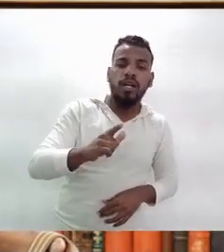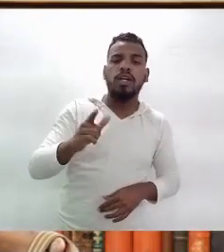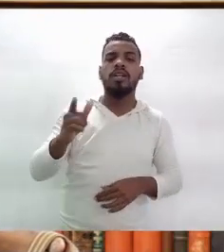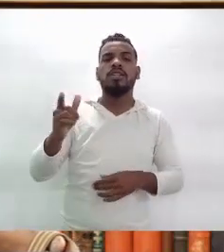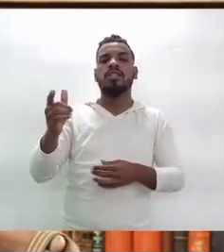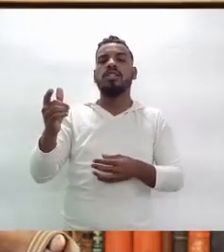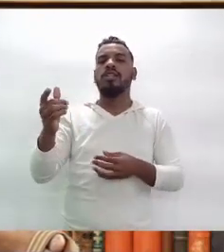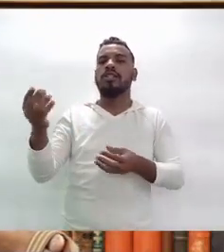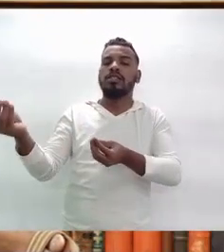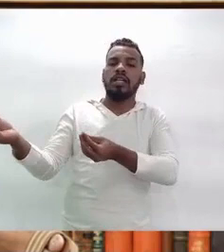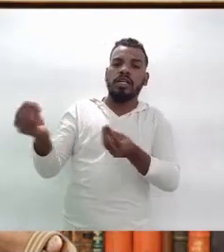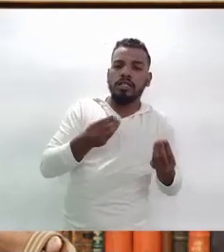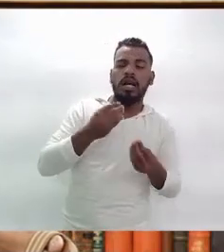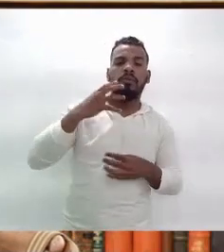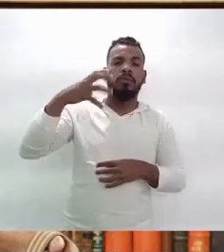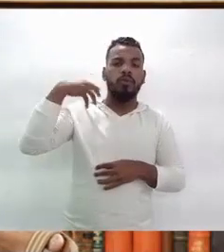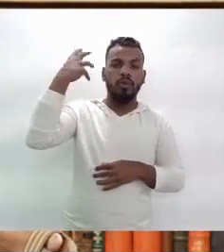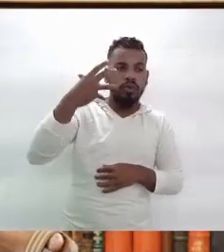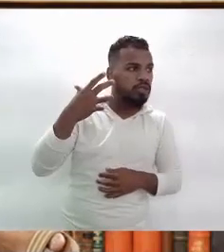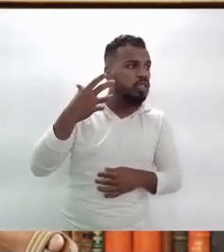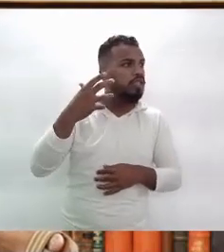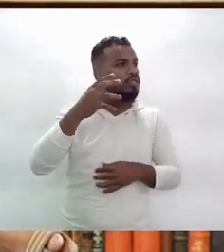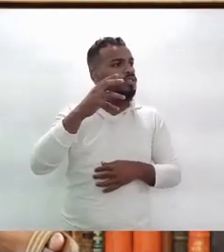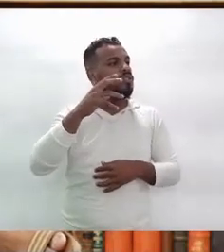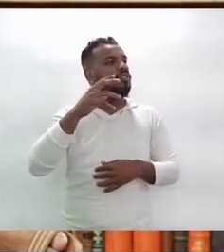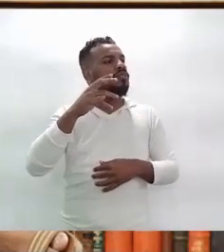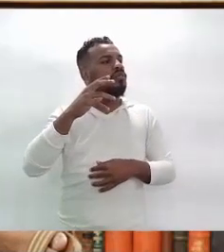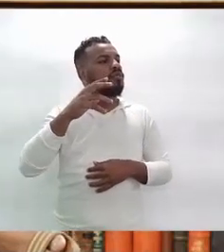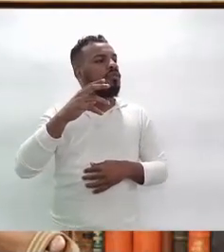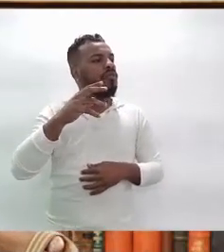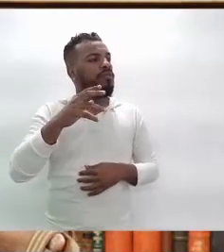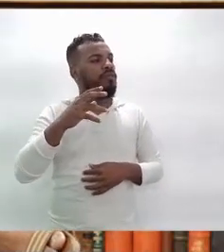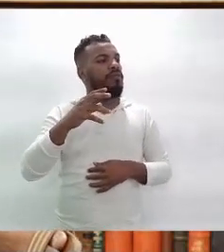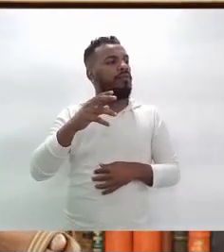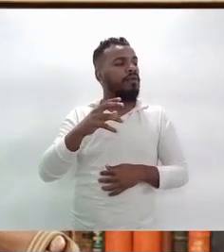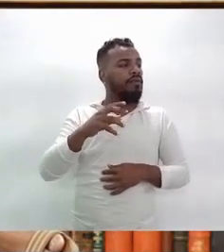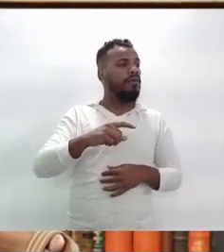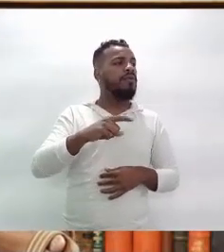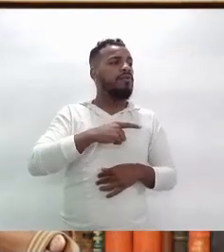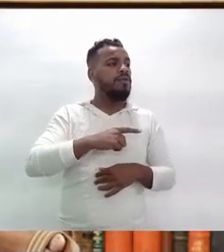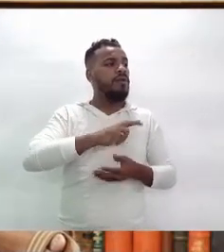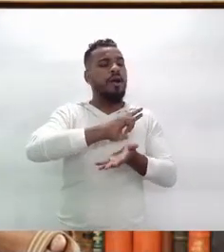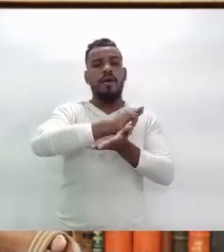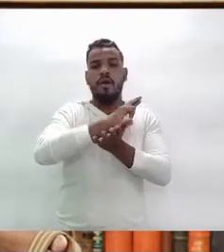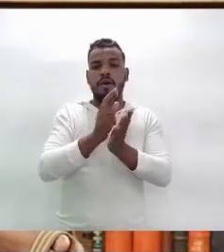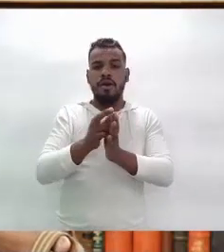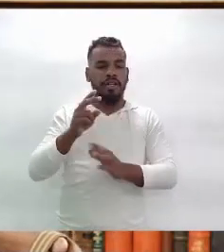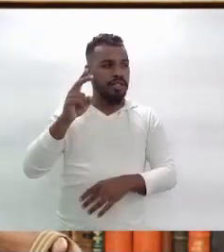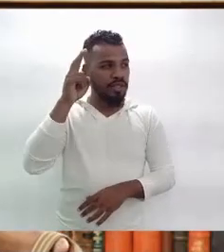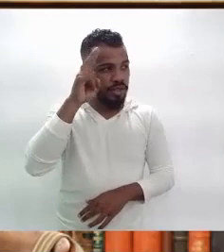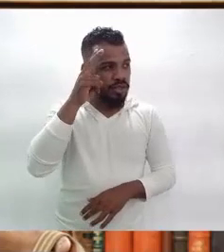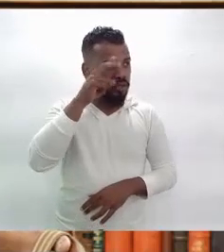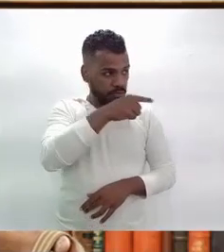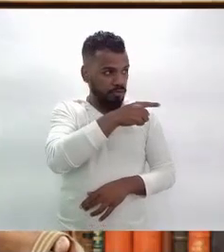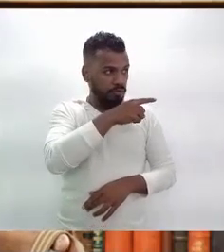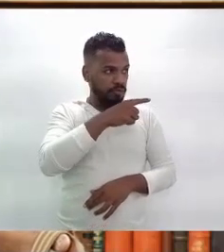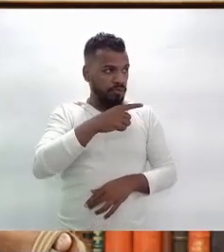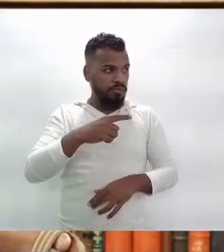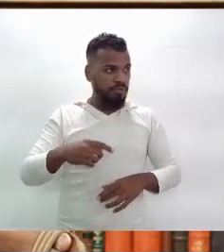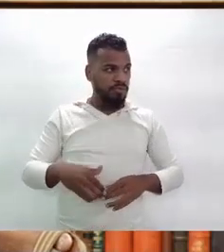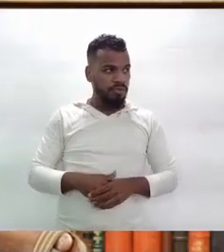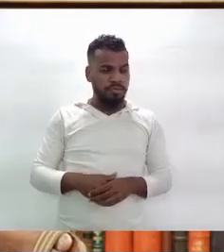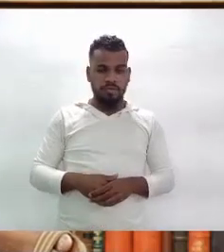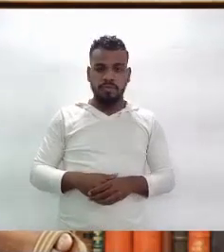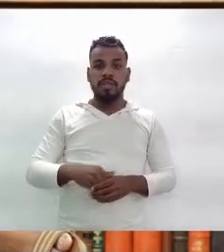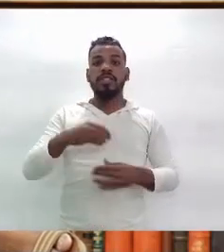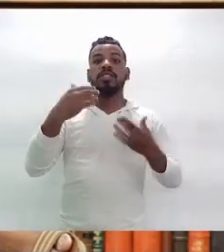trazer música, arte, colorido, atração, além de toda uma questão histórica e tá aí vivenciando?